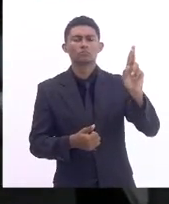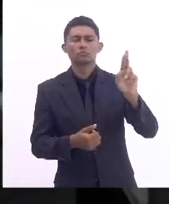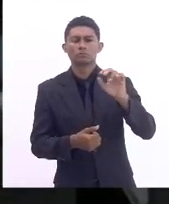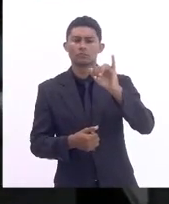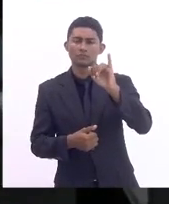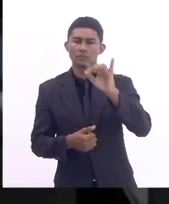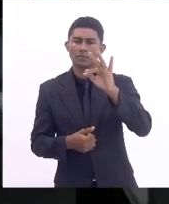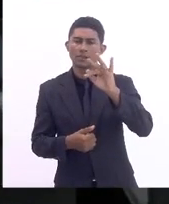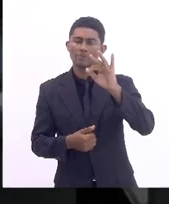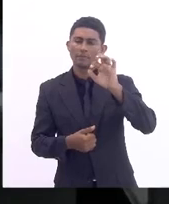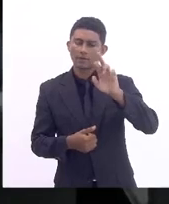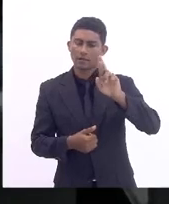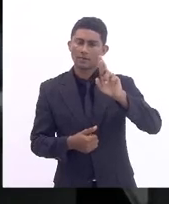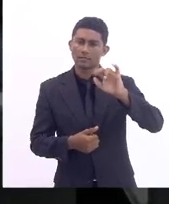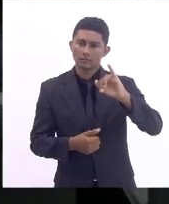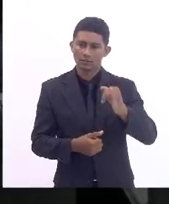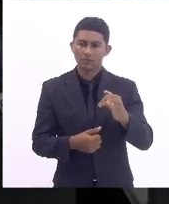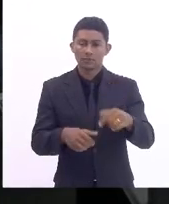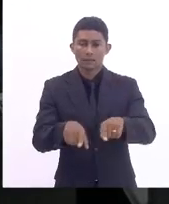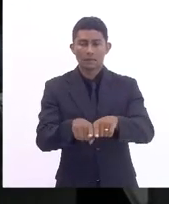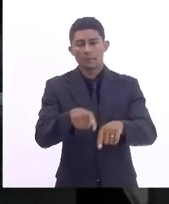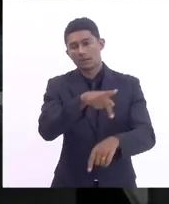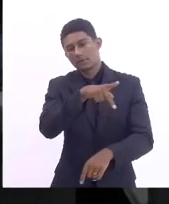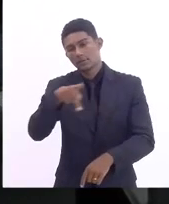e presidente do crf-rj